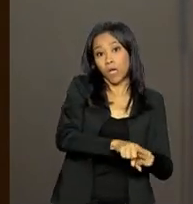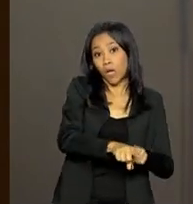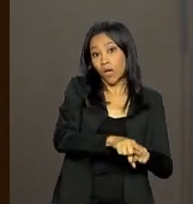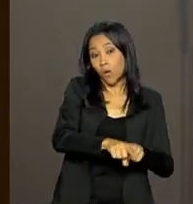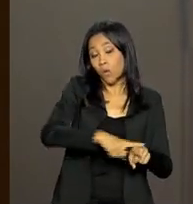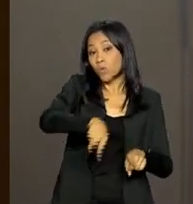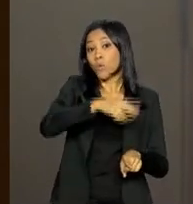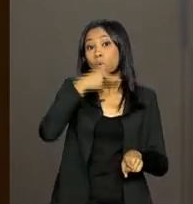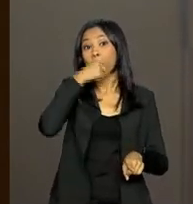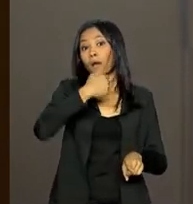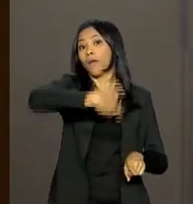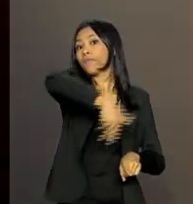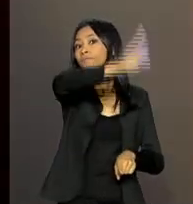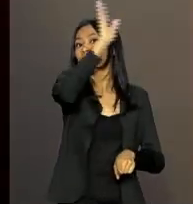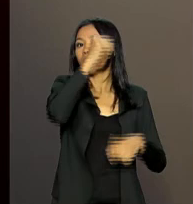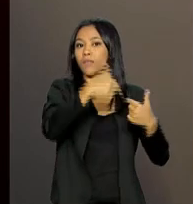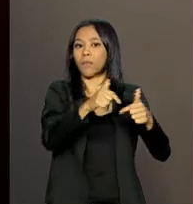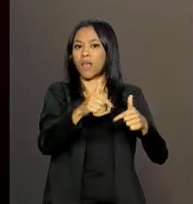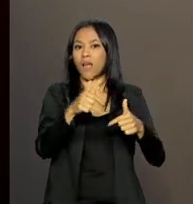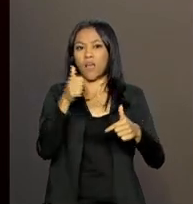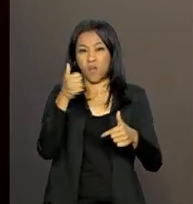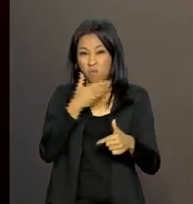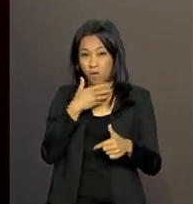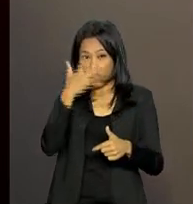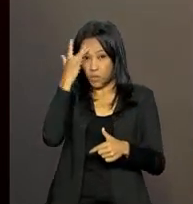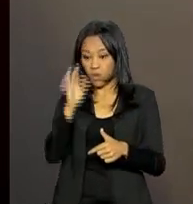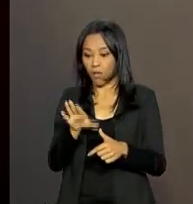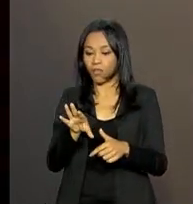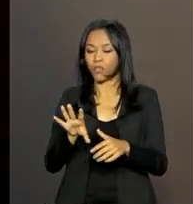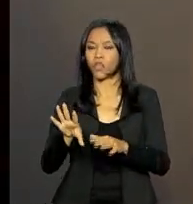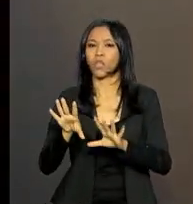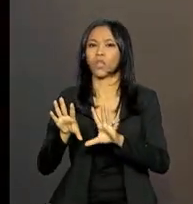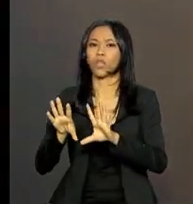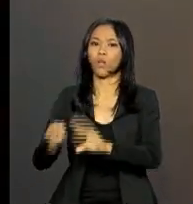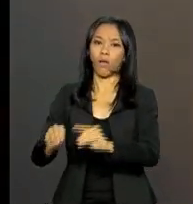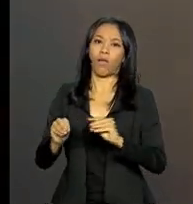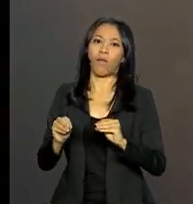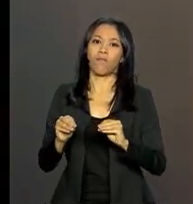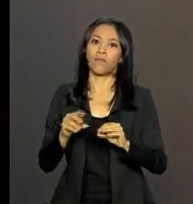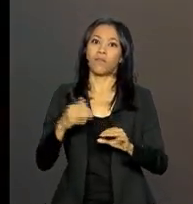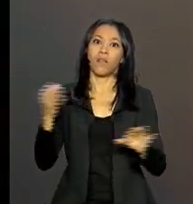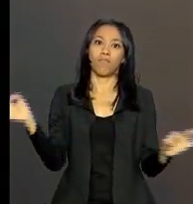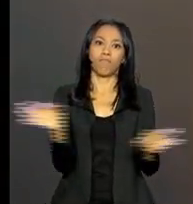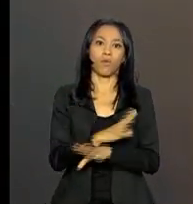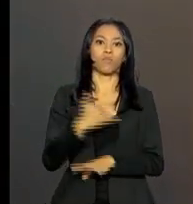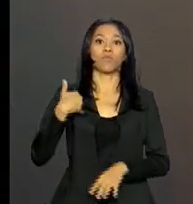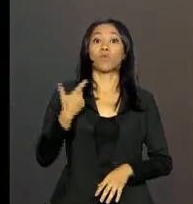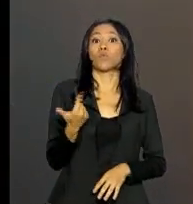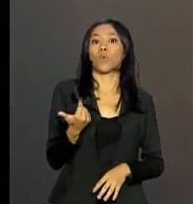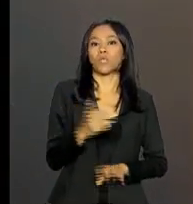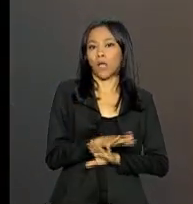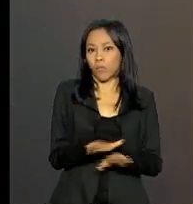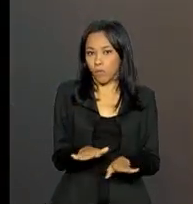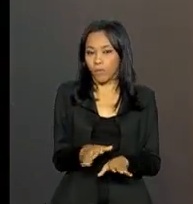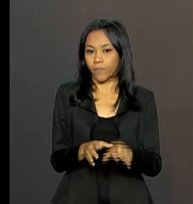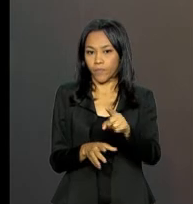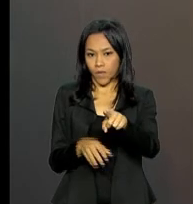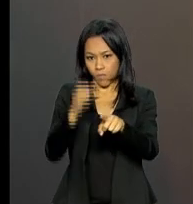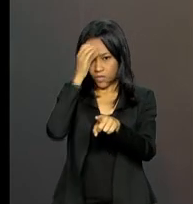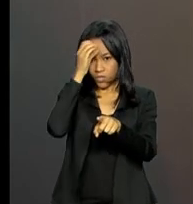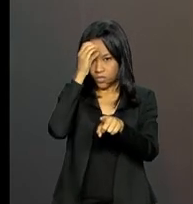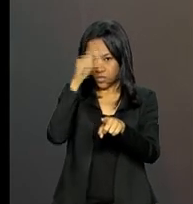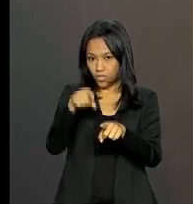costumava tocá lá a violência só parou quando ela completou 12 anos se mantia ficava com a gente e